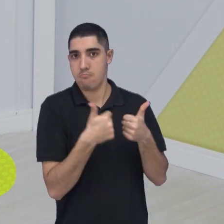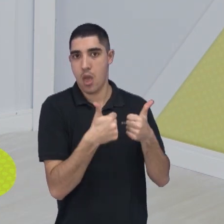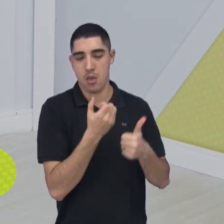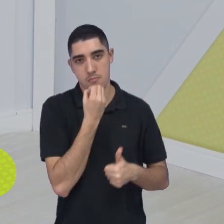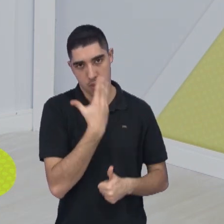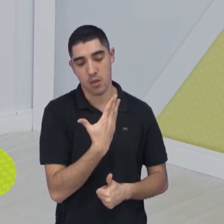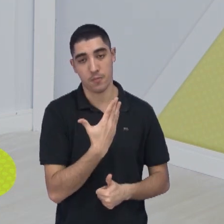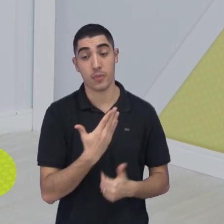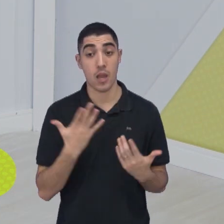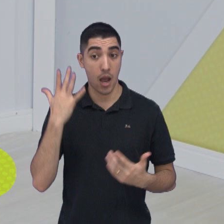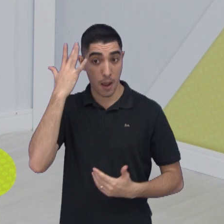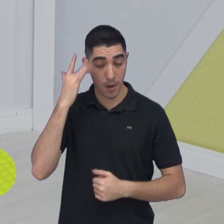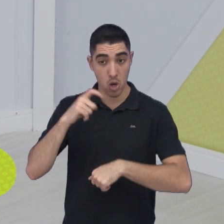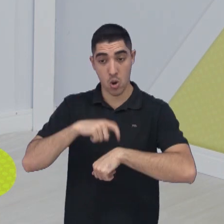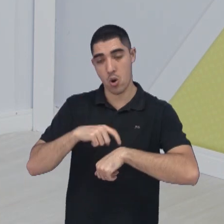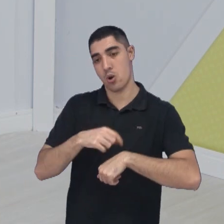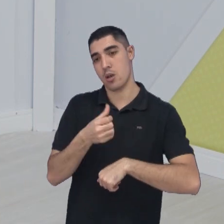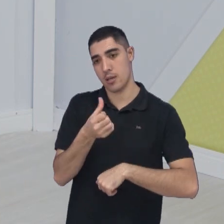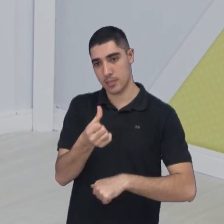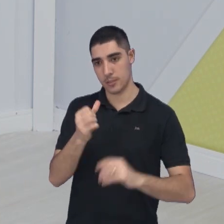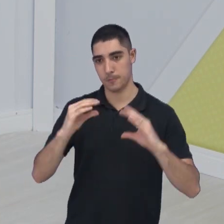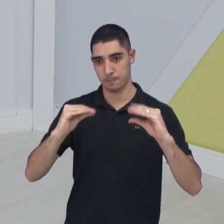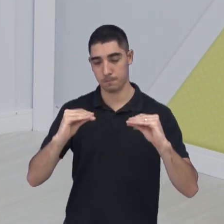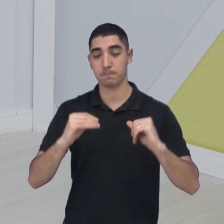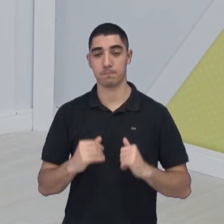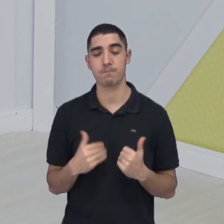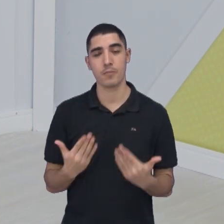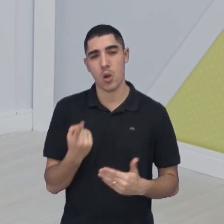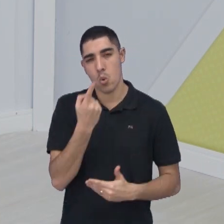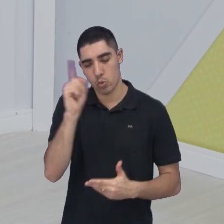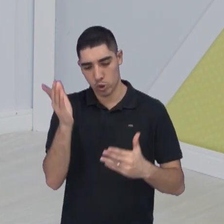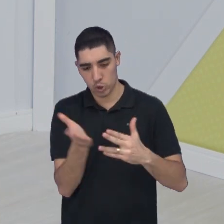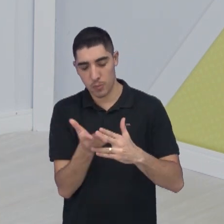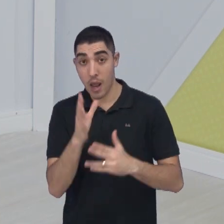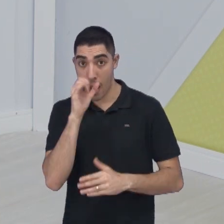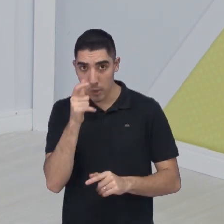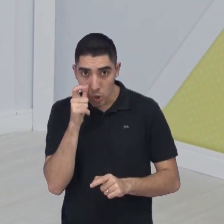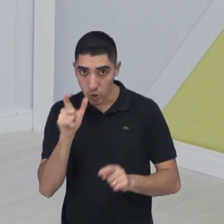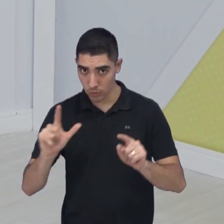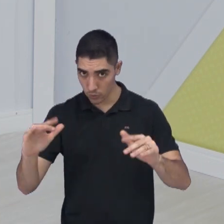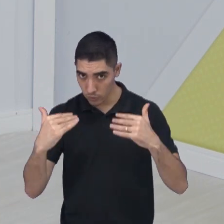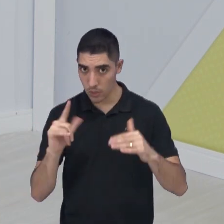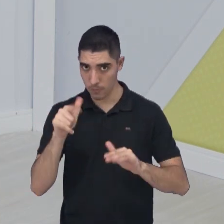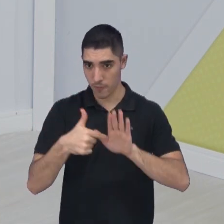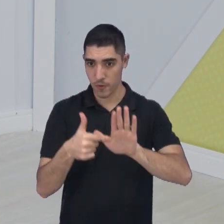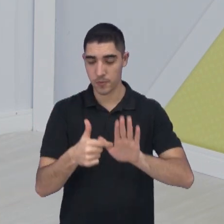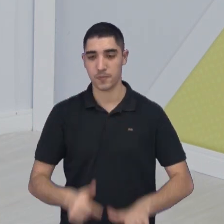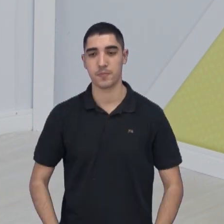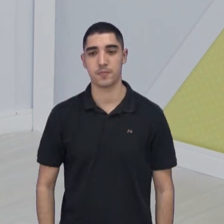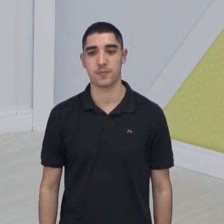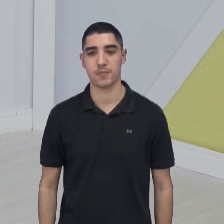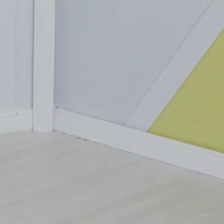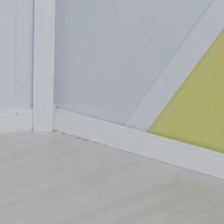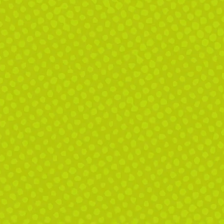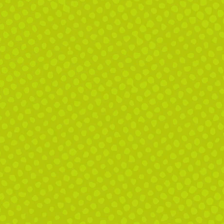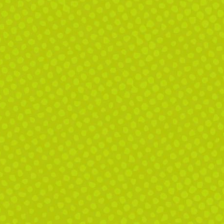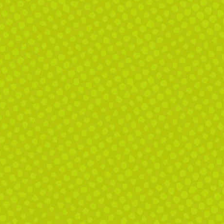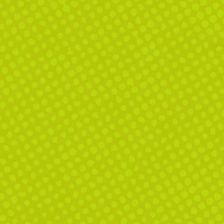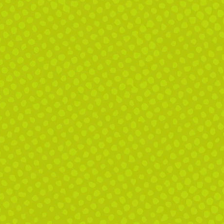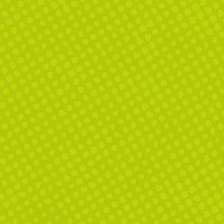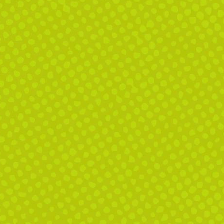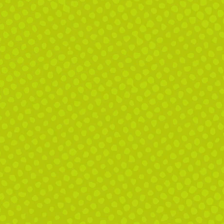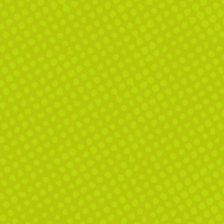horas, ginásio Lineu de Moura. A gente vai para o último intervalo do dia. Não sai daí, tem futsal em destaque para você. Já voltamos.